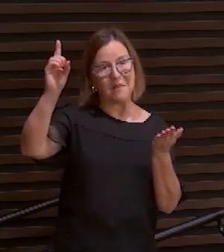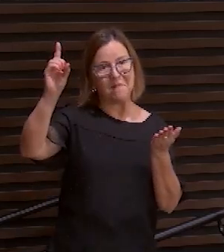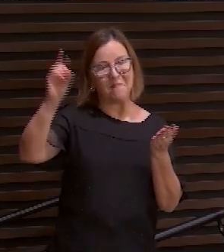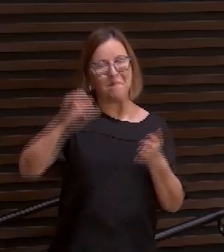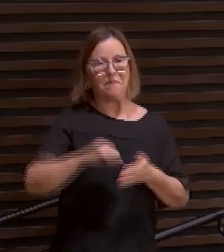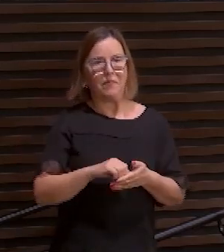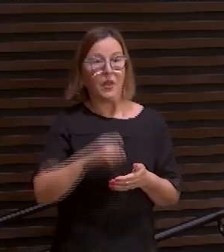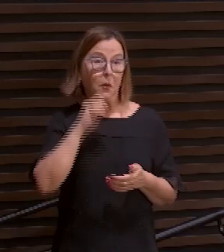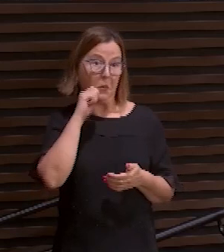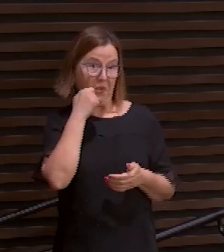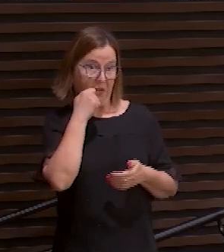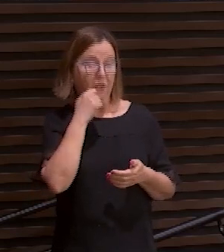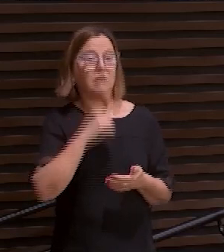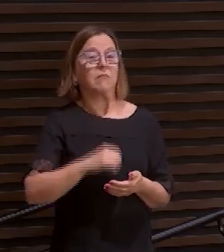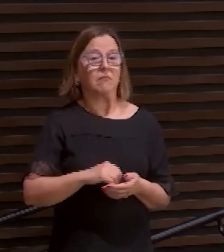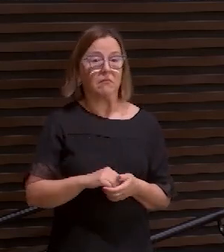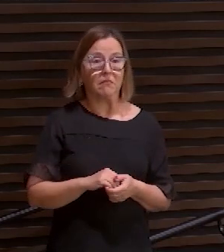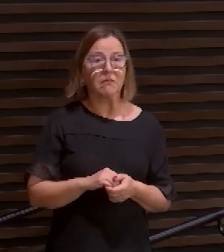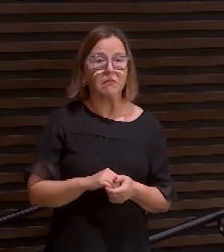Mistério.